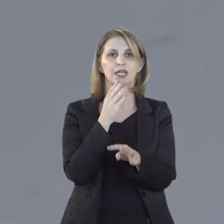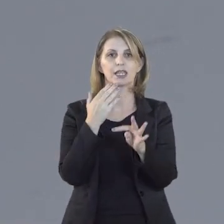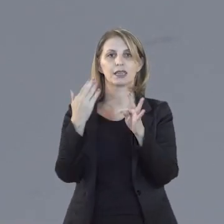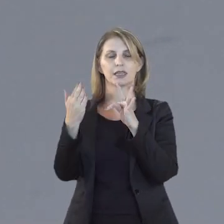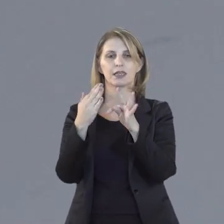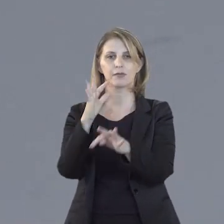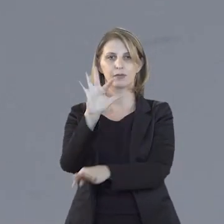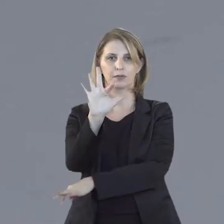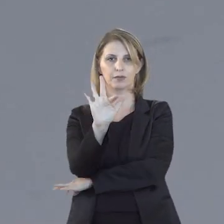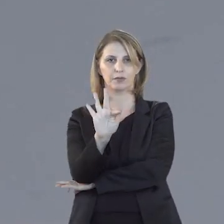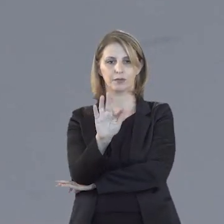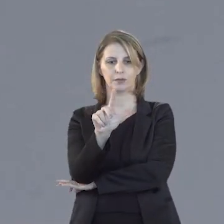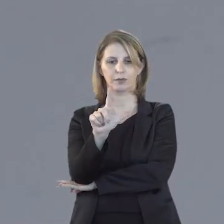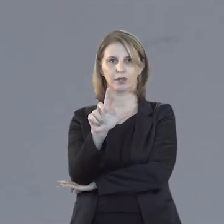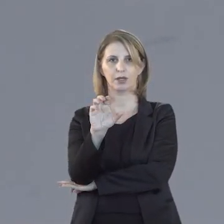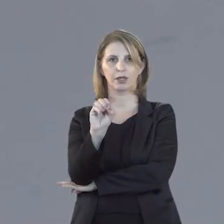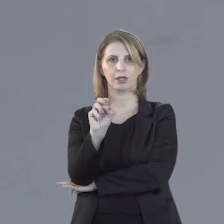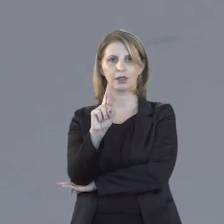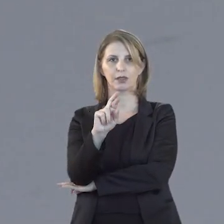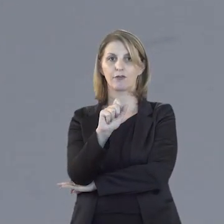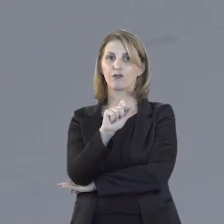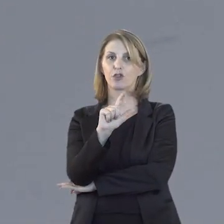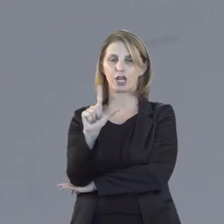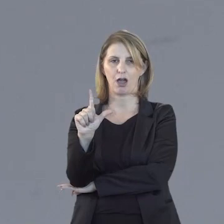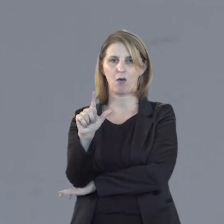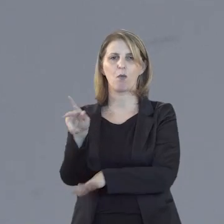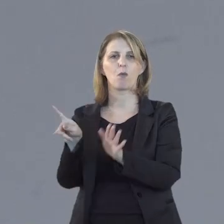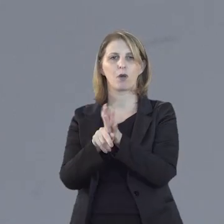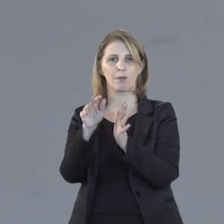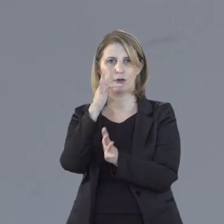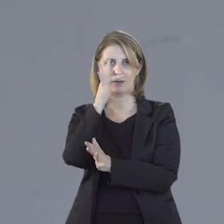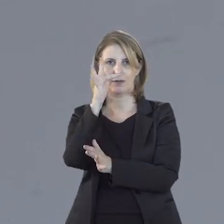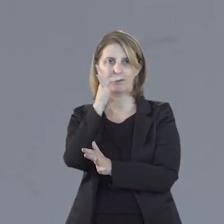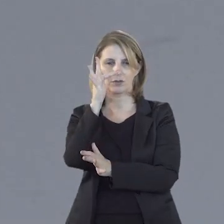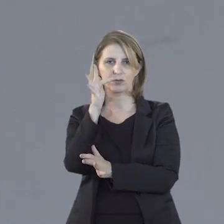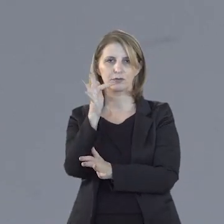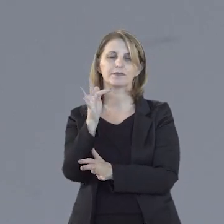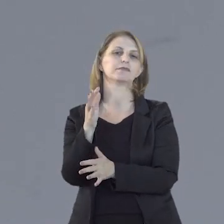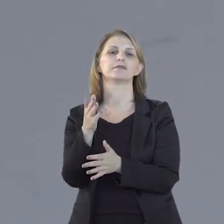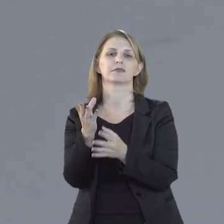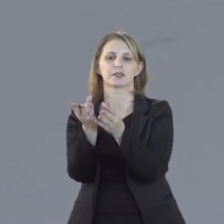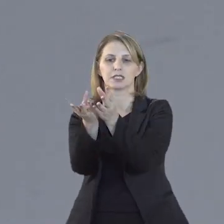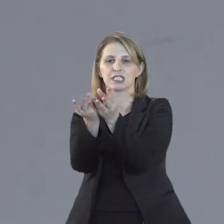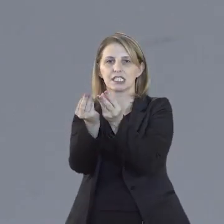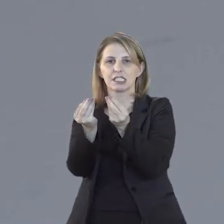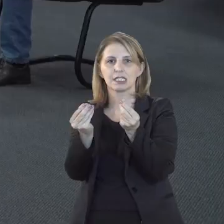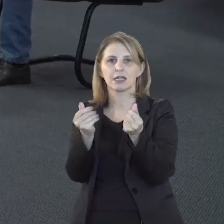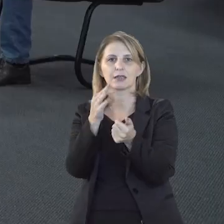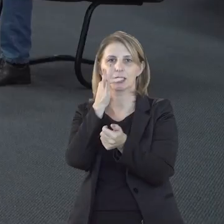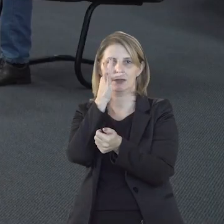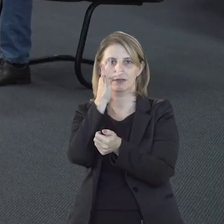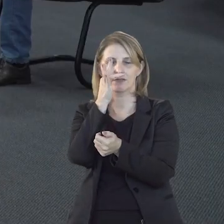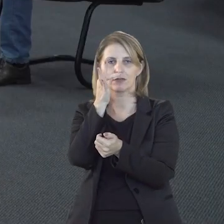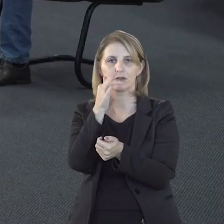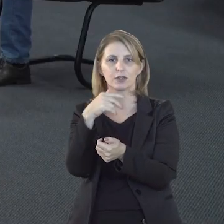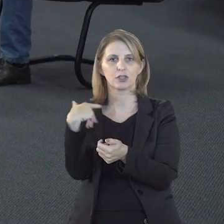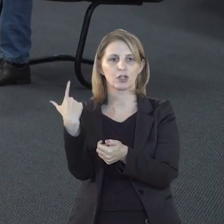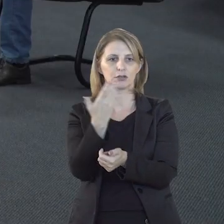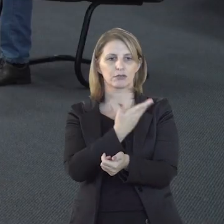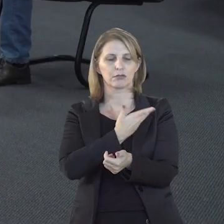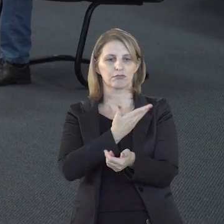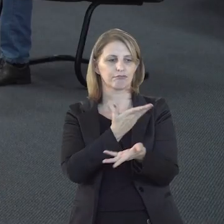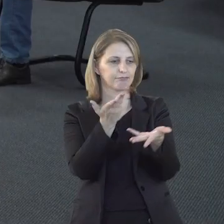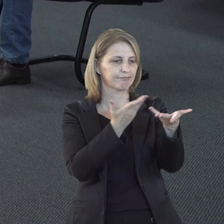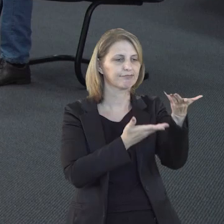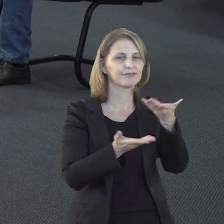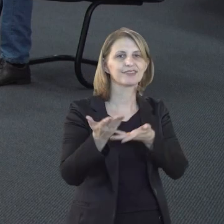estudar, conhecer a terapia floral. E foi algo que me fez muito bem e que muitos colegas também,